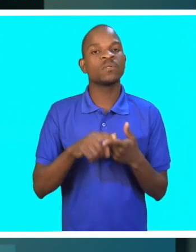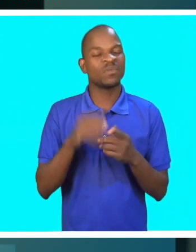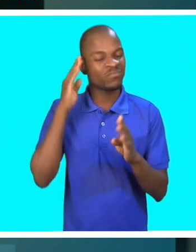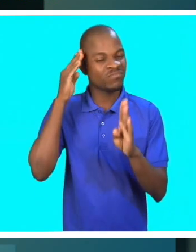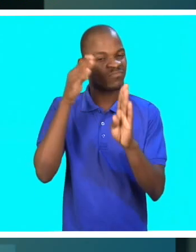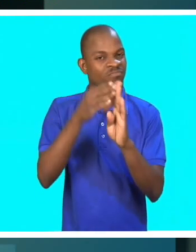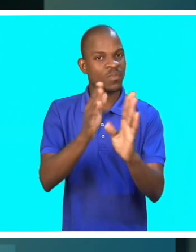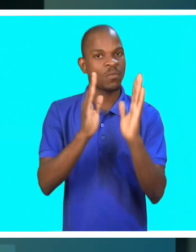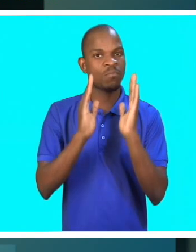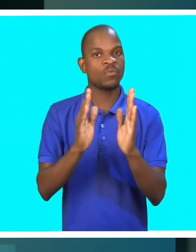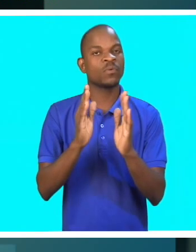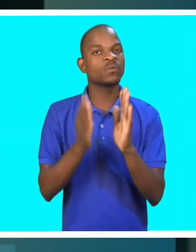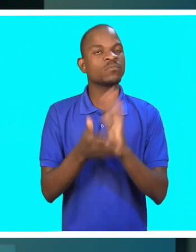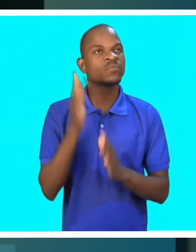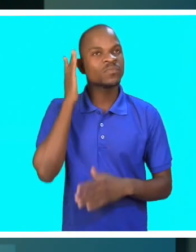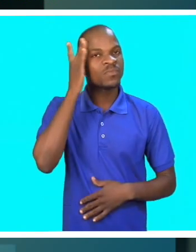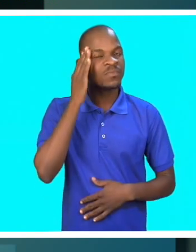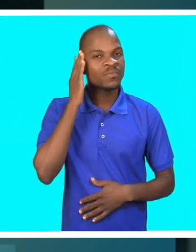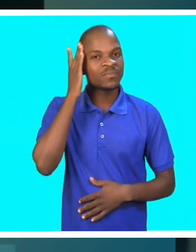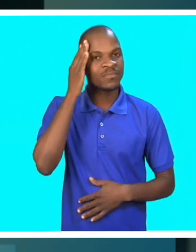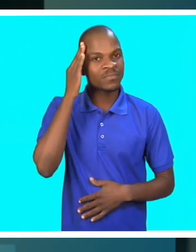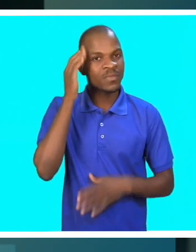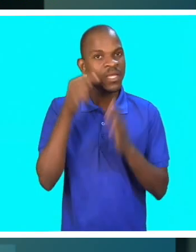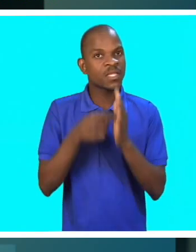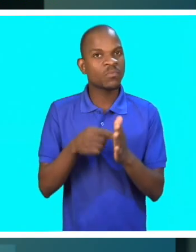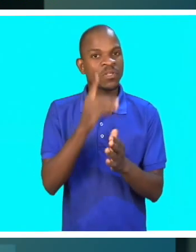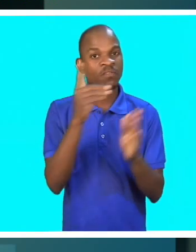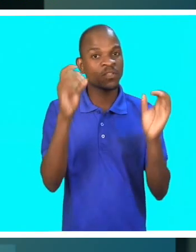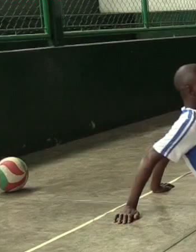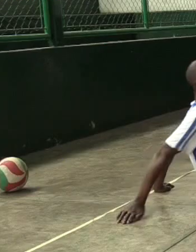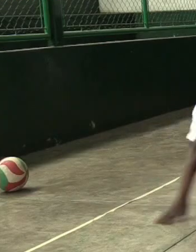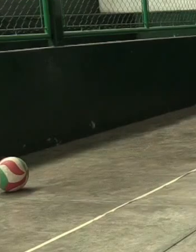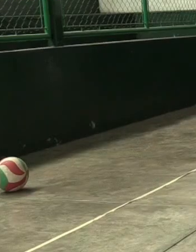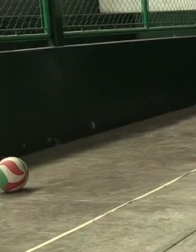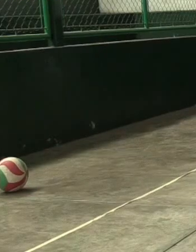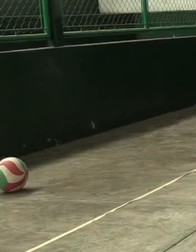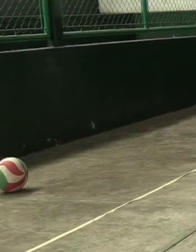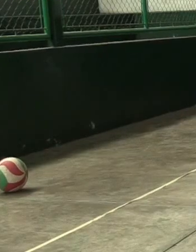mesmo o meu foco quando eu começo a me imaginar se eu não tivesse a deficiência.